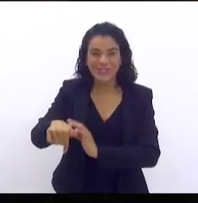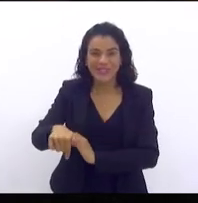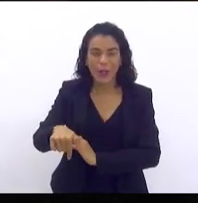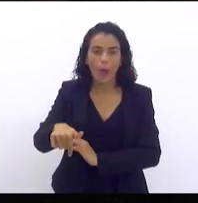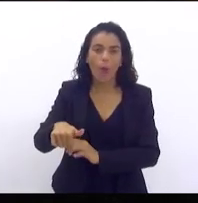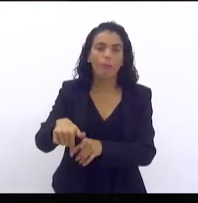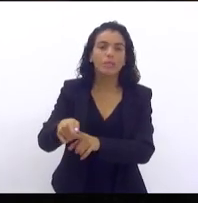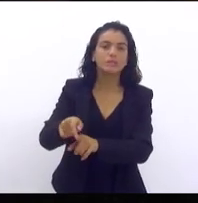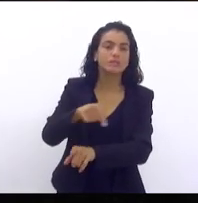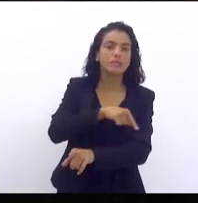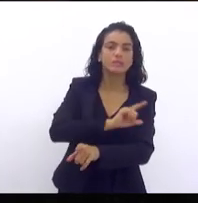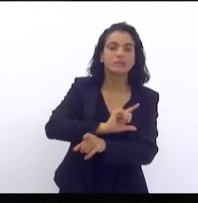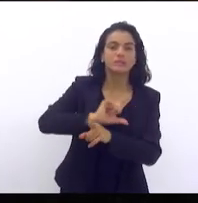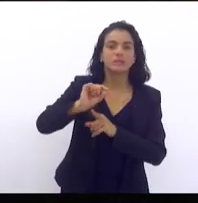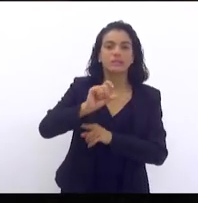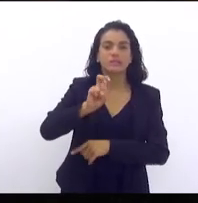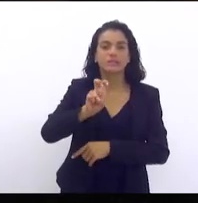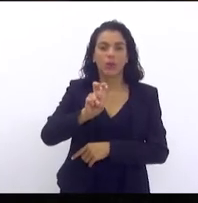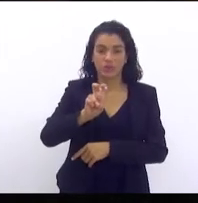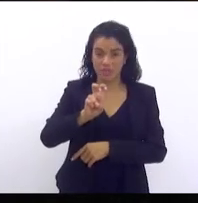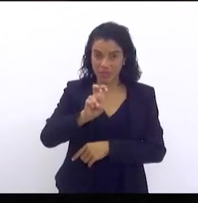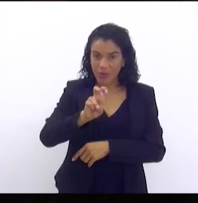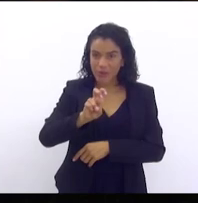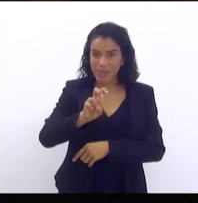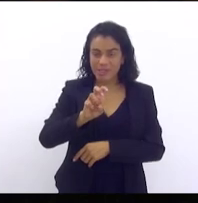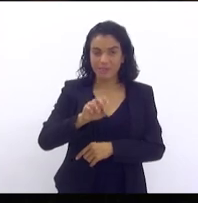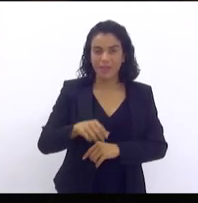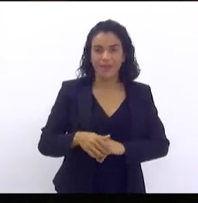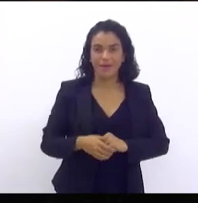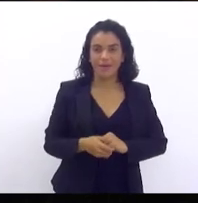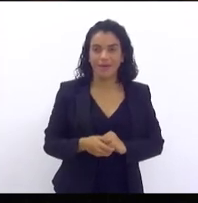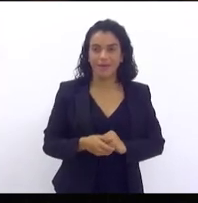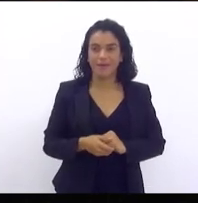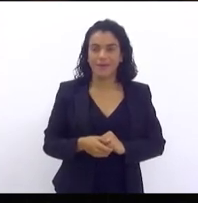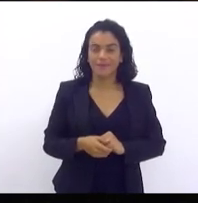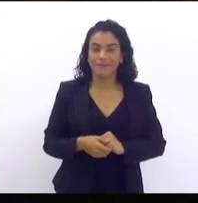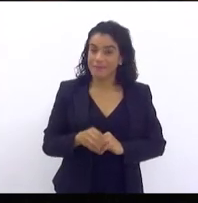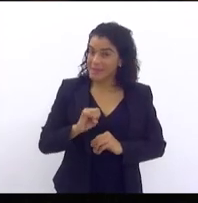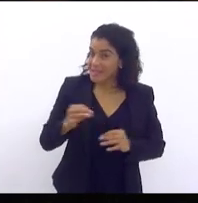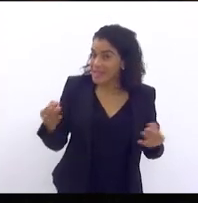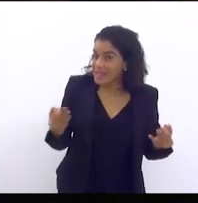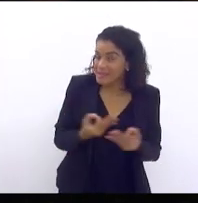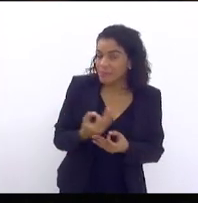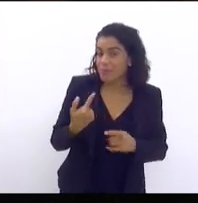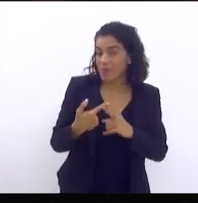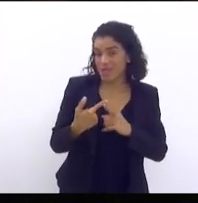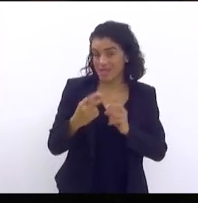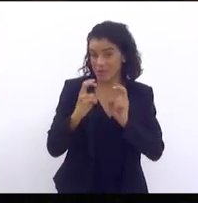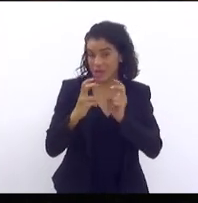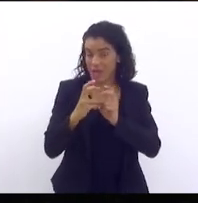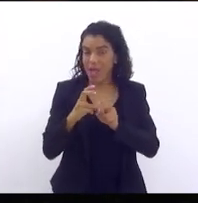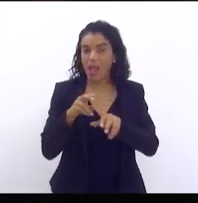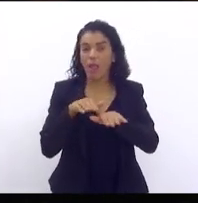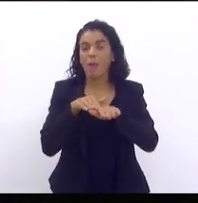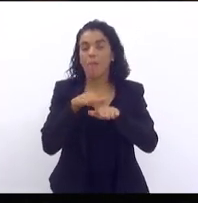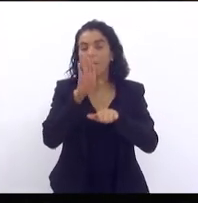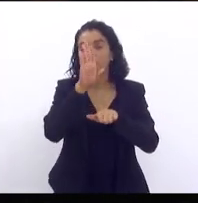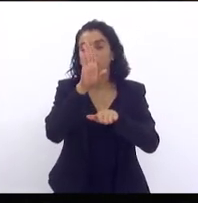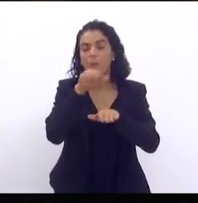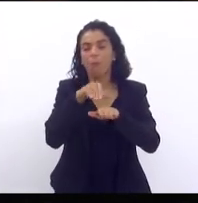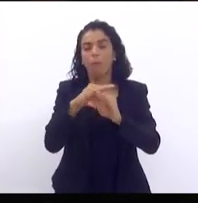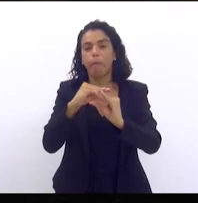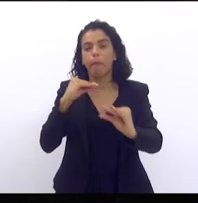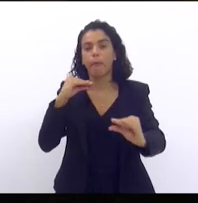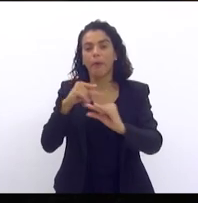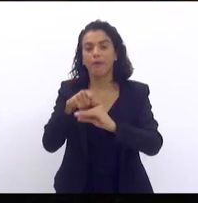às 5. E se tudo der certo, né, porque de repente o trem pode parar e parar tudo. Né. Então eu acho